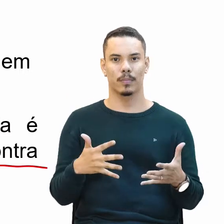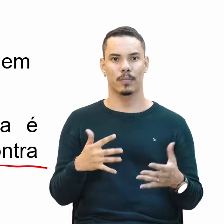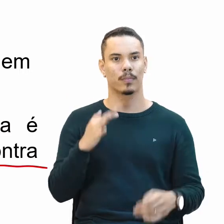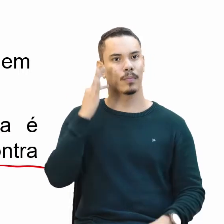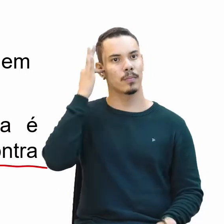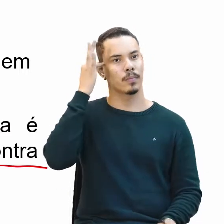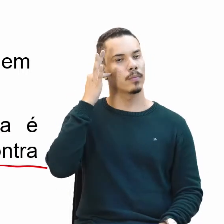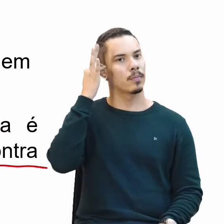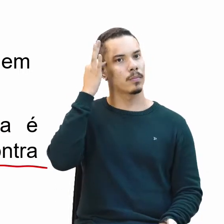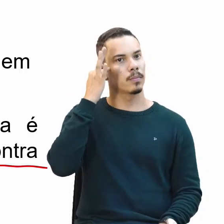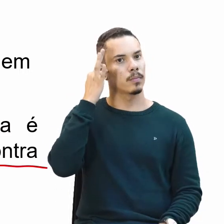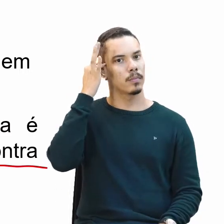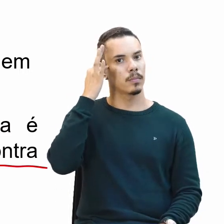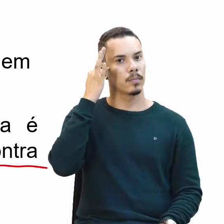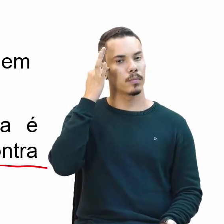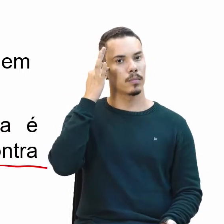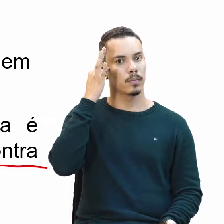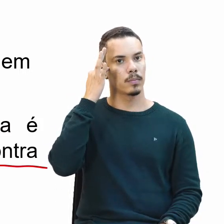filosofia era,